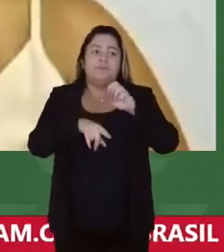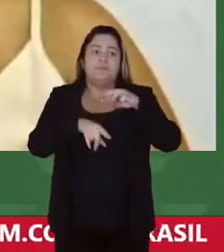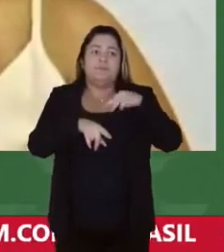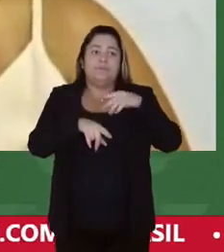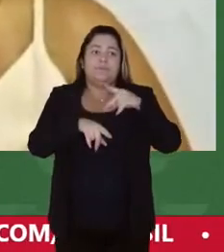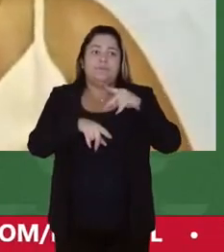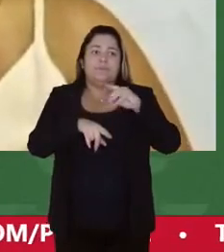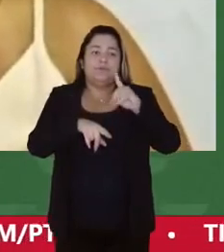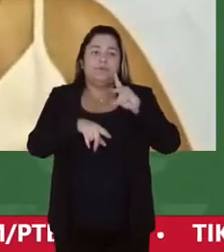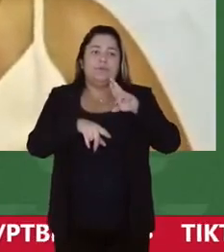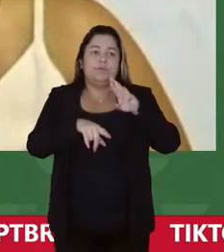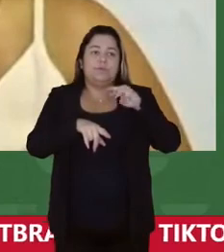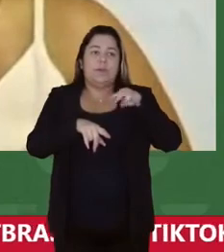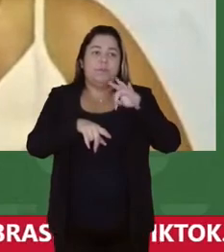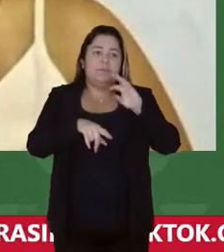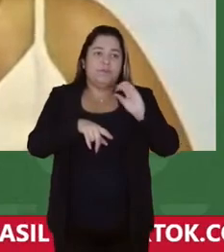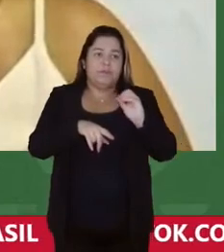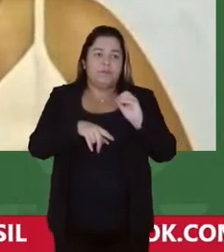vivas.